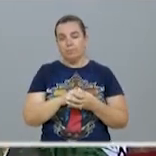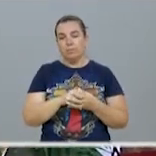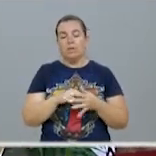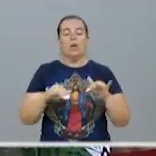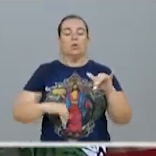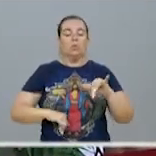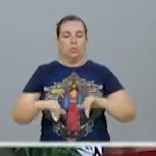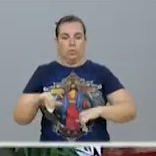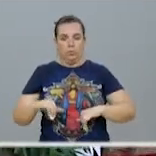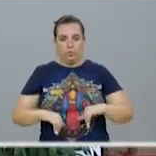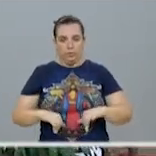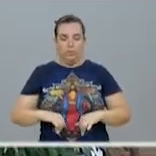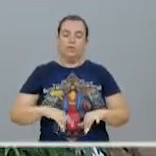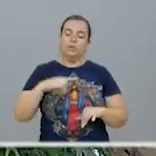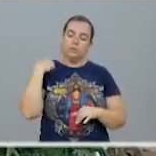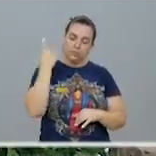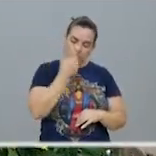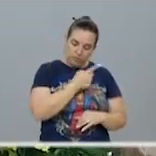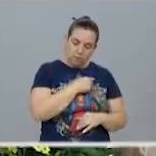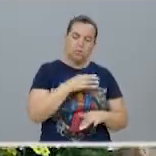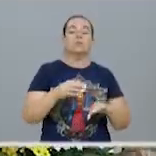Sofrer, nós vamos sofrer.